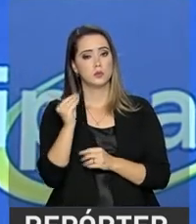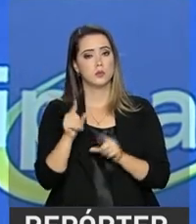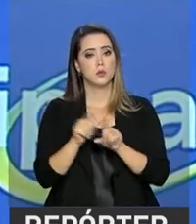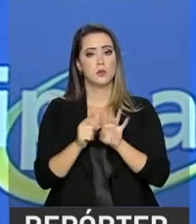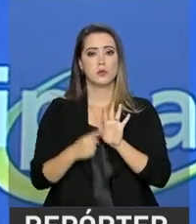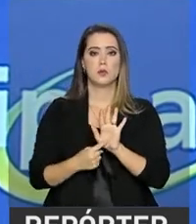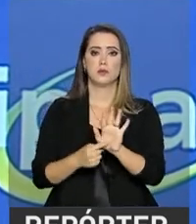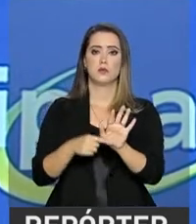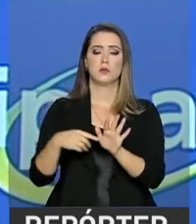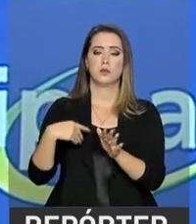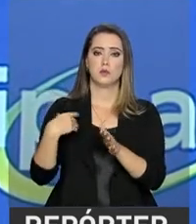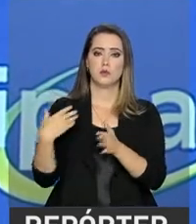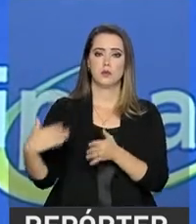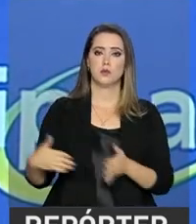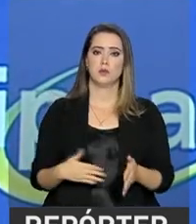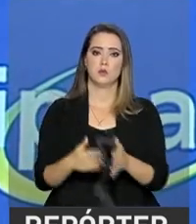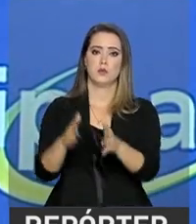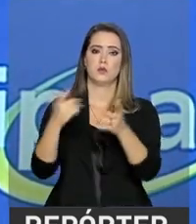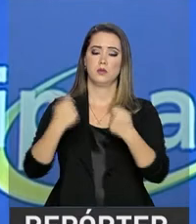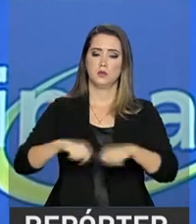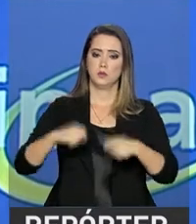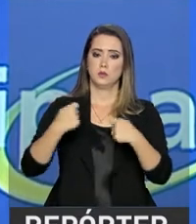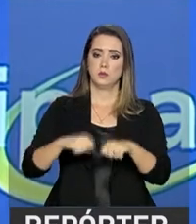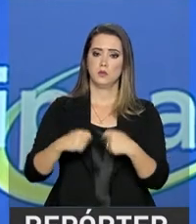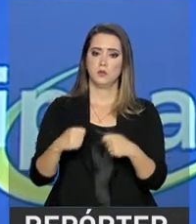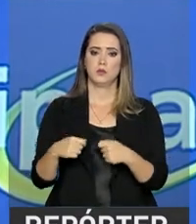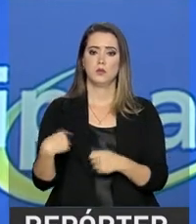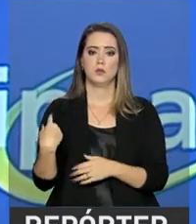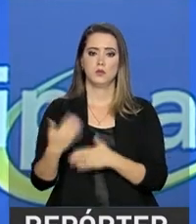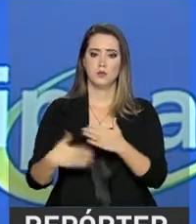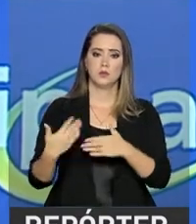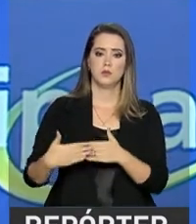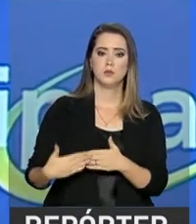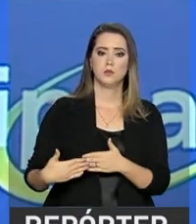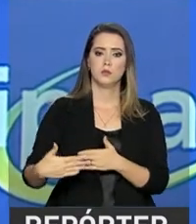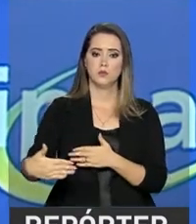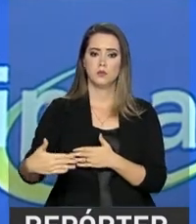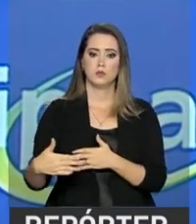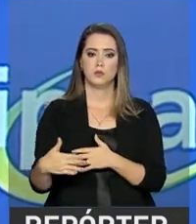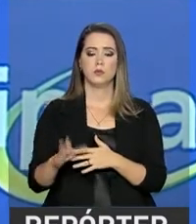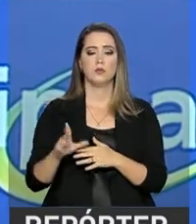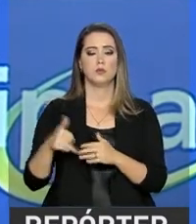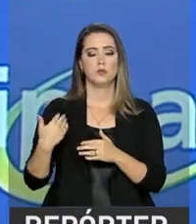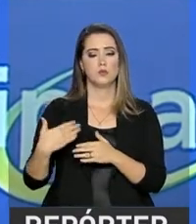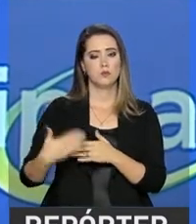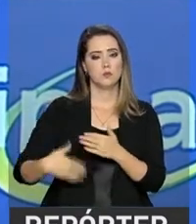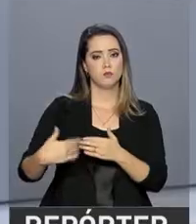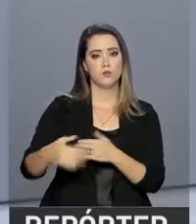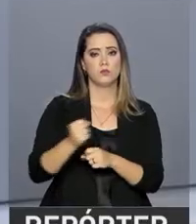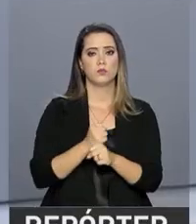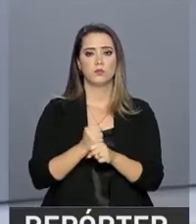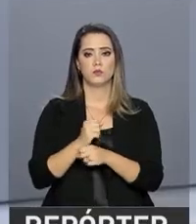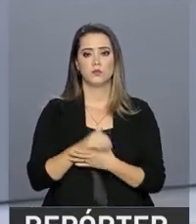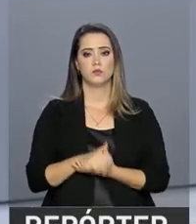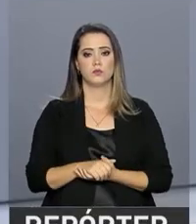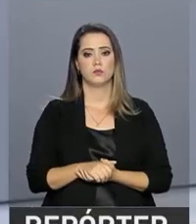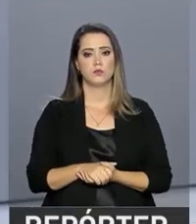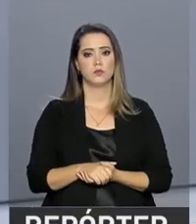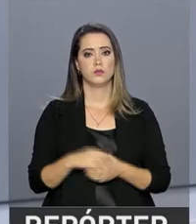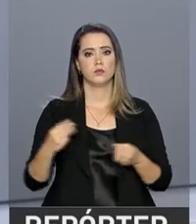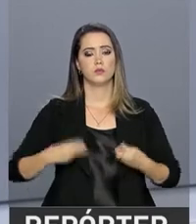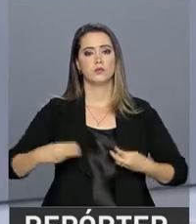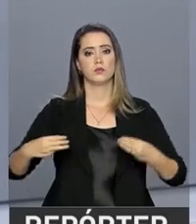aponta os caminhos e as soluções necessárias para a gente ter um desenvolvimento sustentável ao longo dos anos o